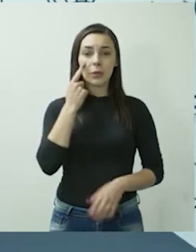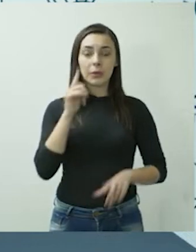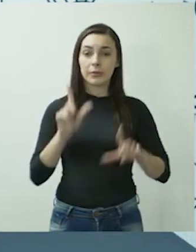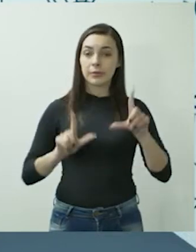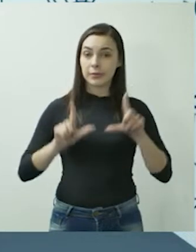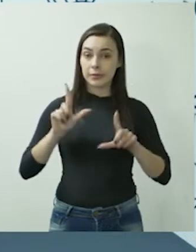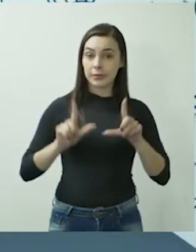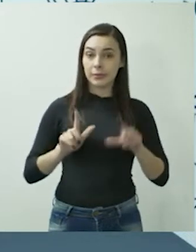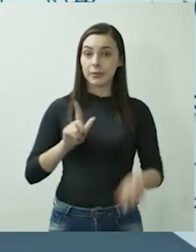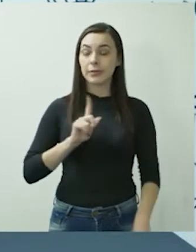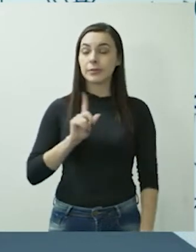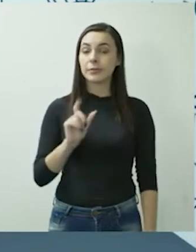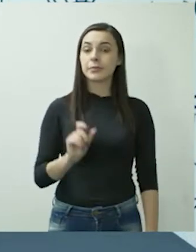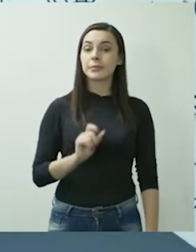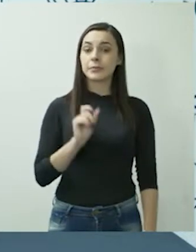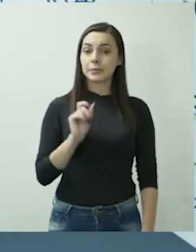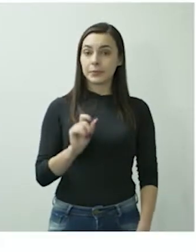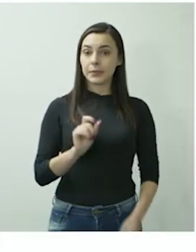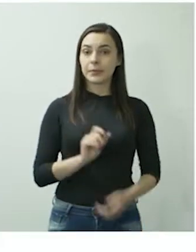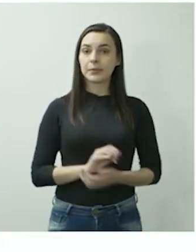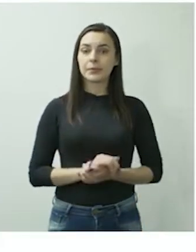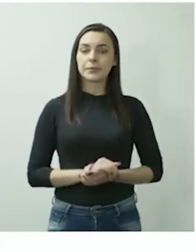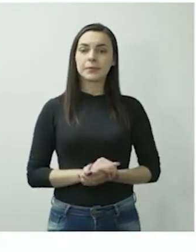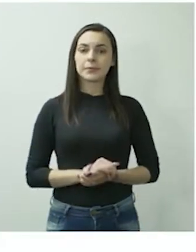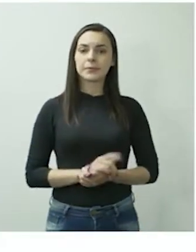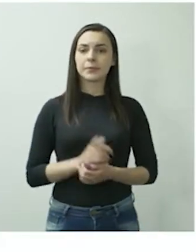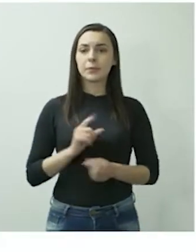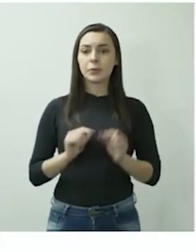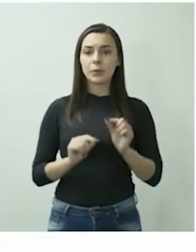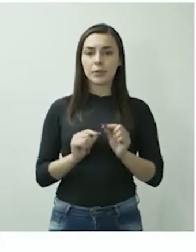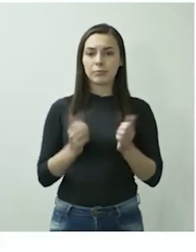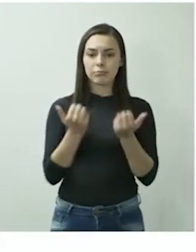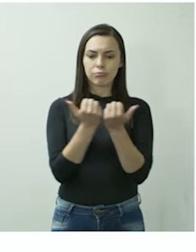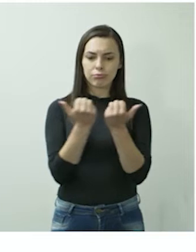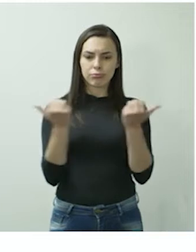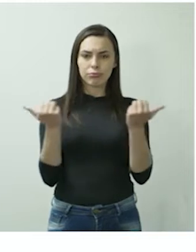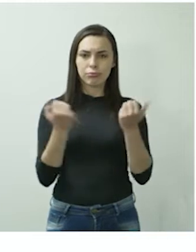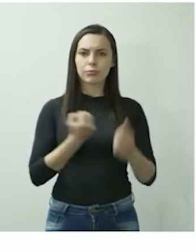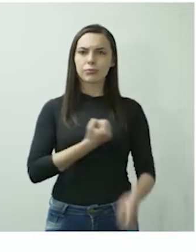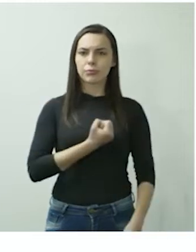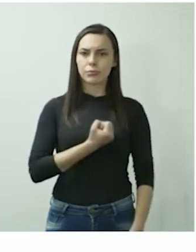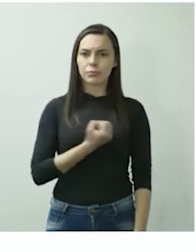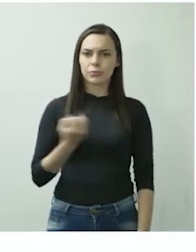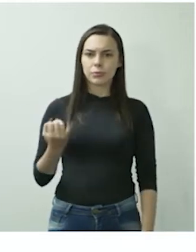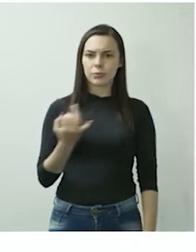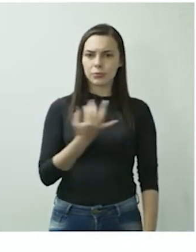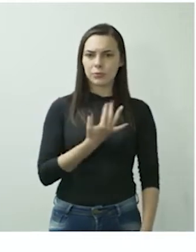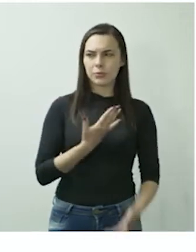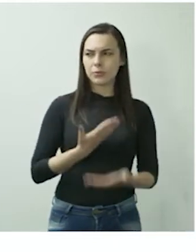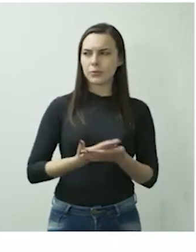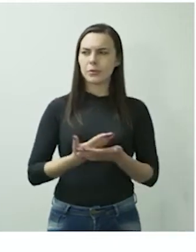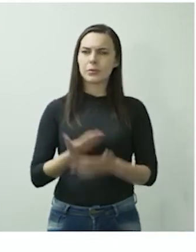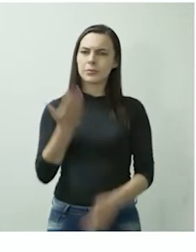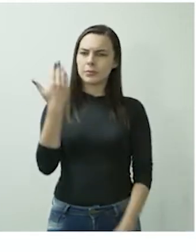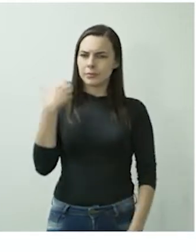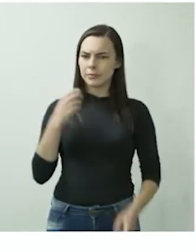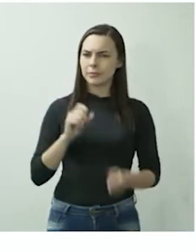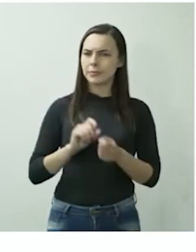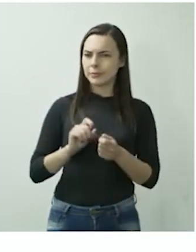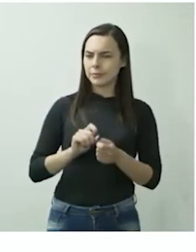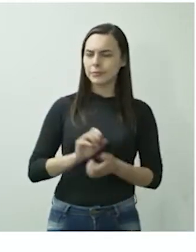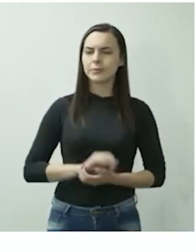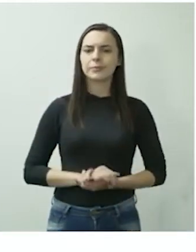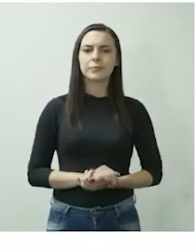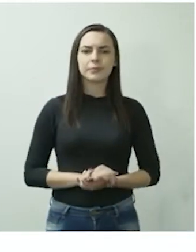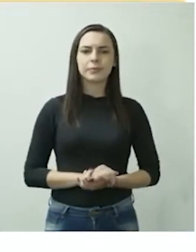professora Márcia trouxe aqui uma reta numérica. A gente já fez também, numa aula passada, a reta numérica.